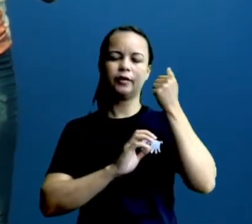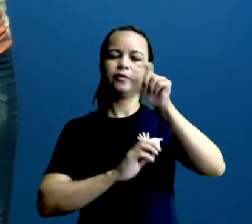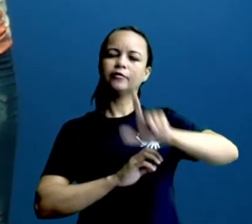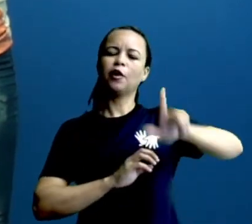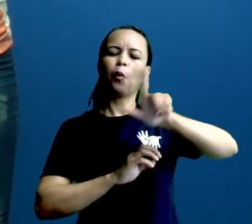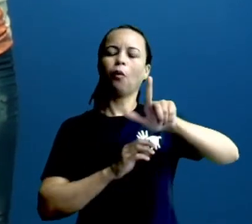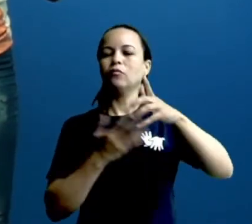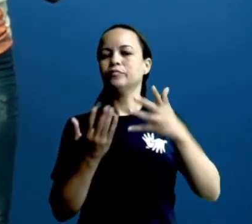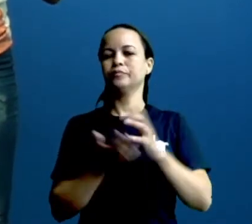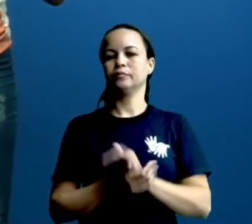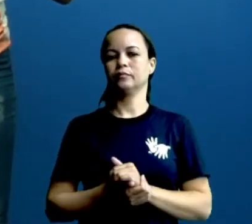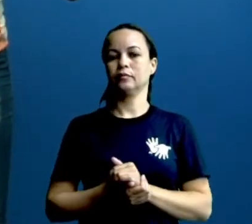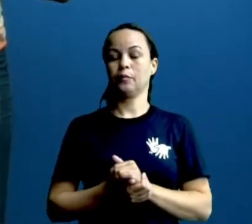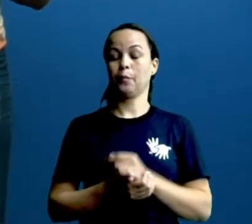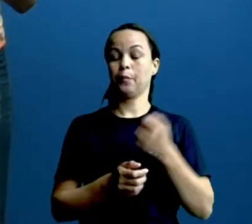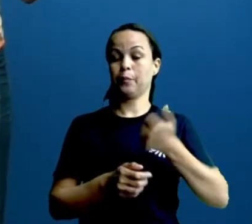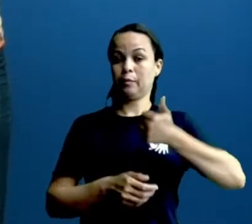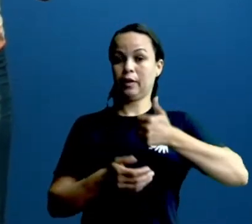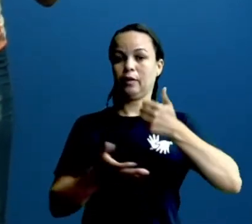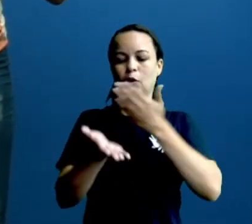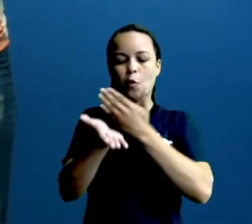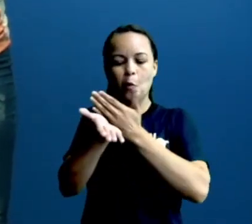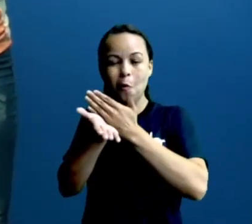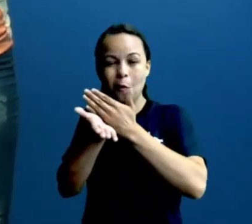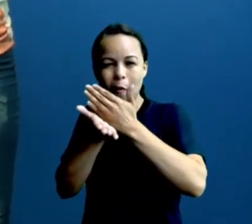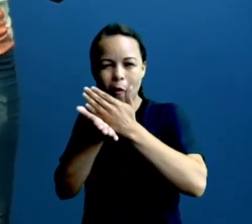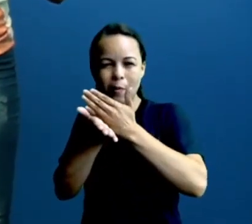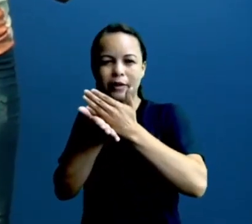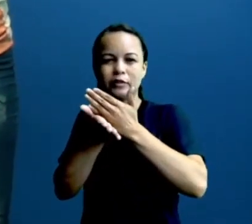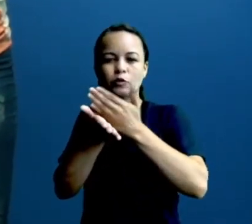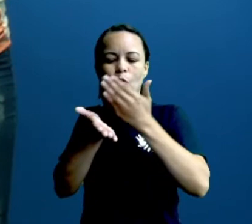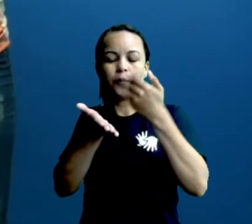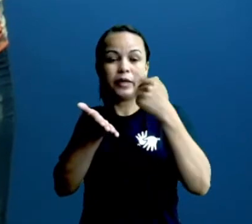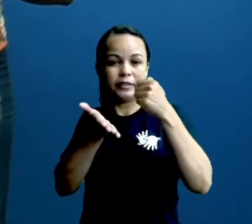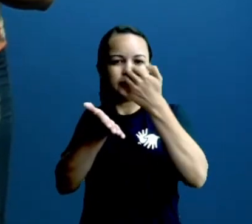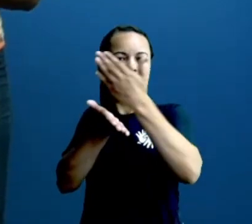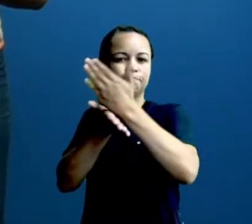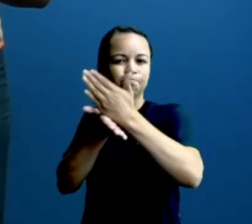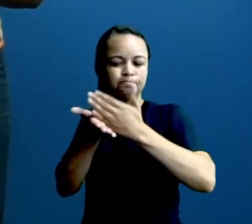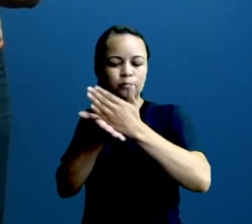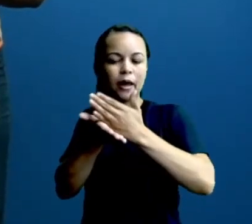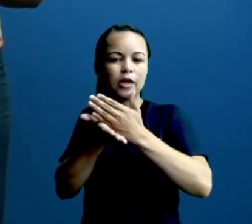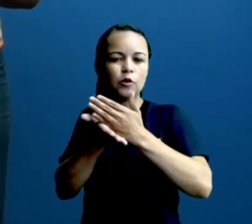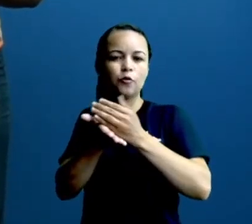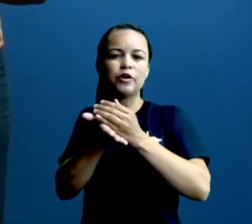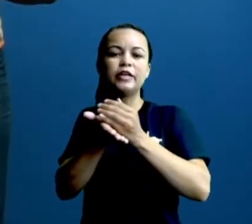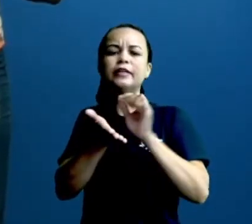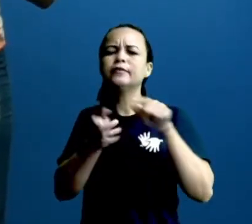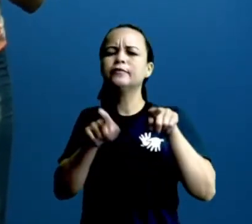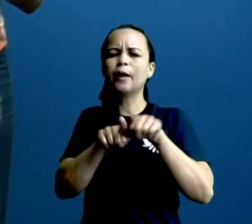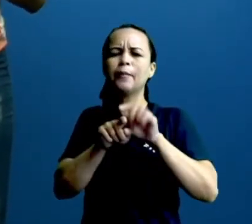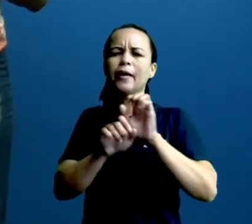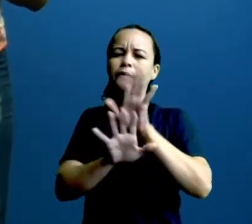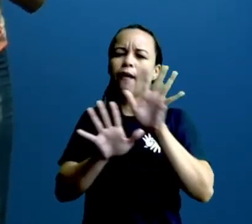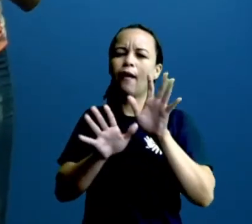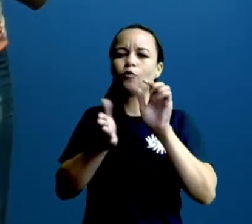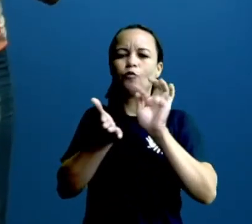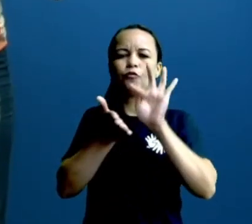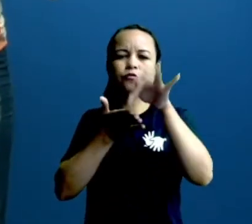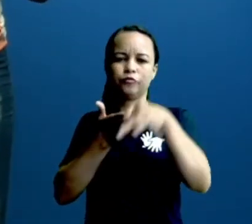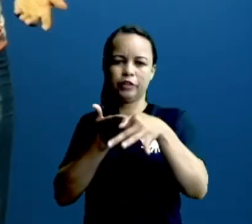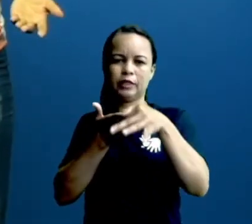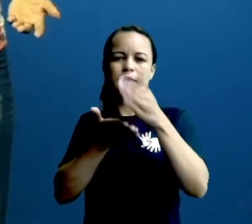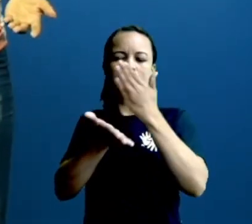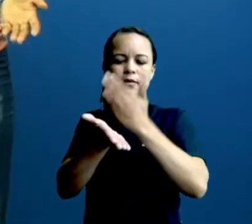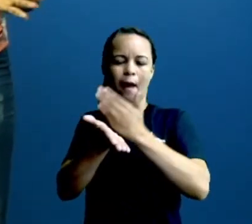vai ter começo, ele é necessário ter um meio e, claro, precisa ter um fim. Porque você não pode começar e